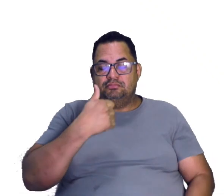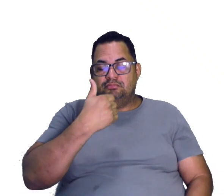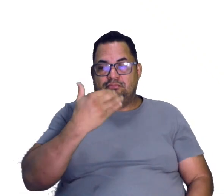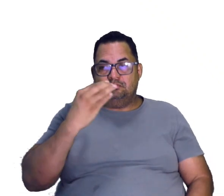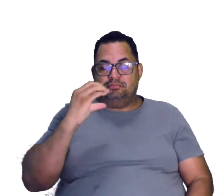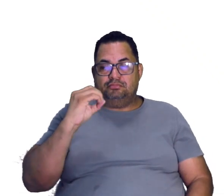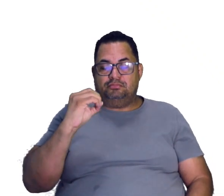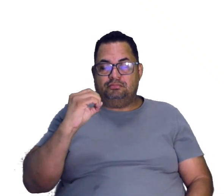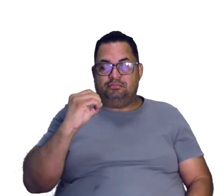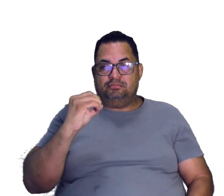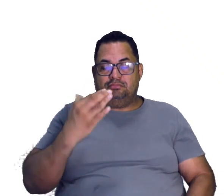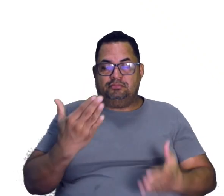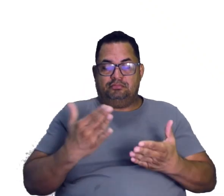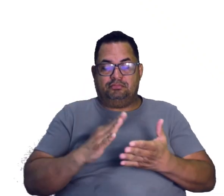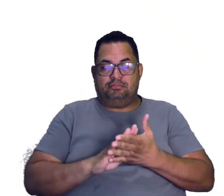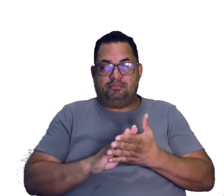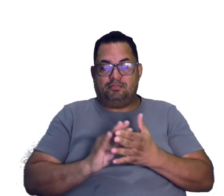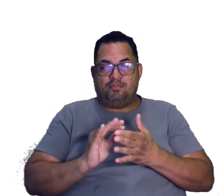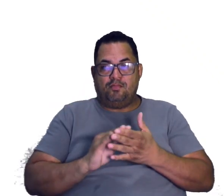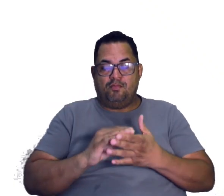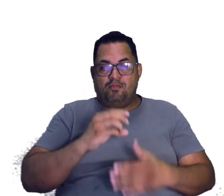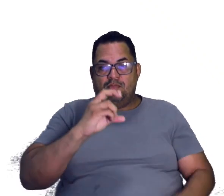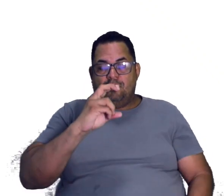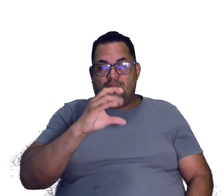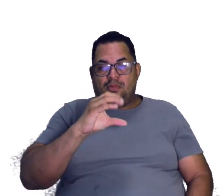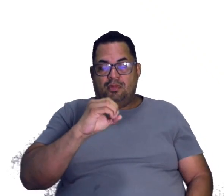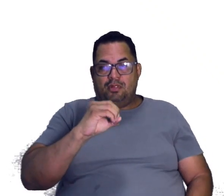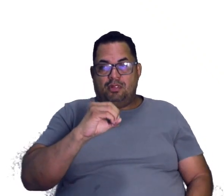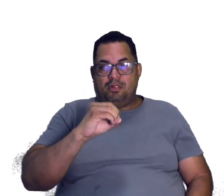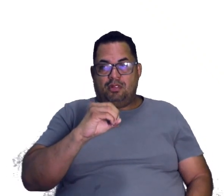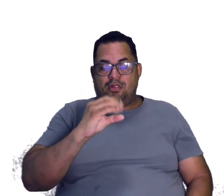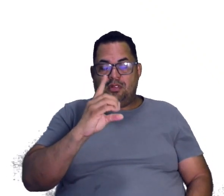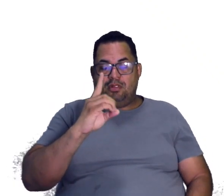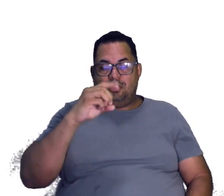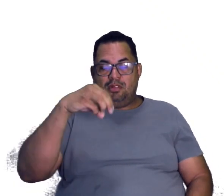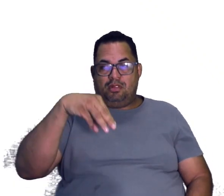10. Então, de comprimento, eu vou ter 50 decímetros.